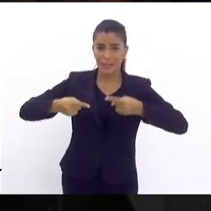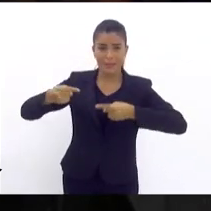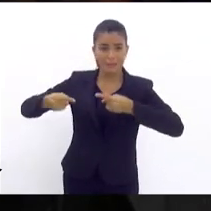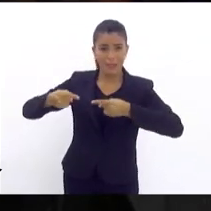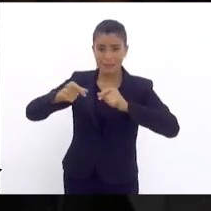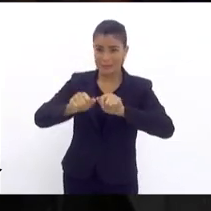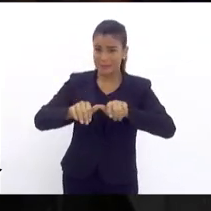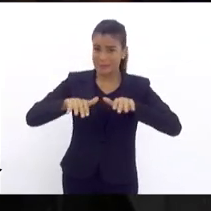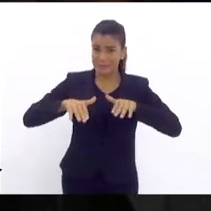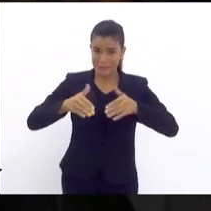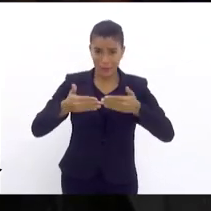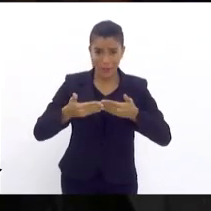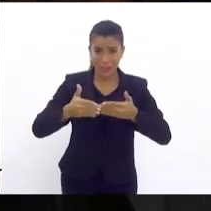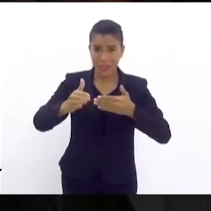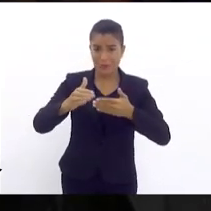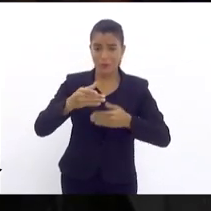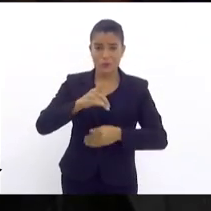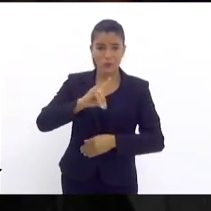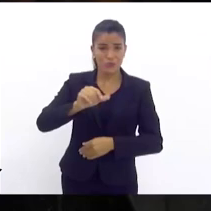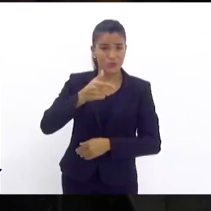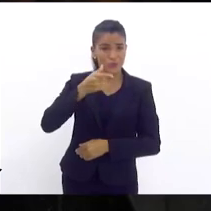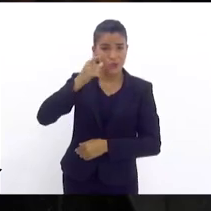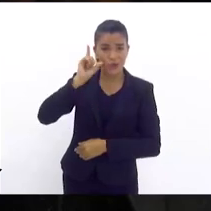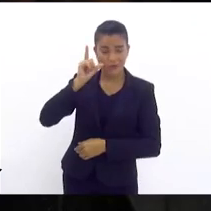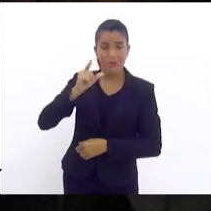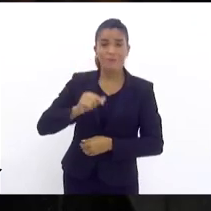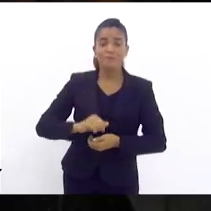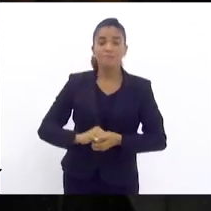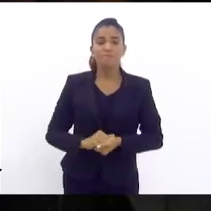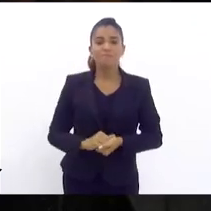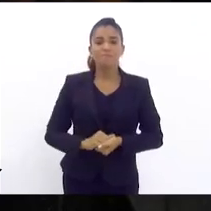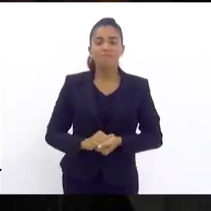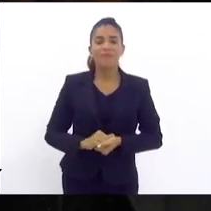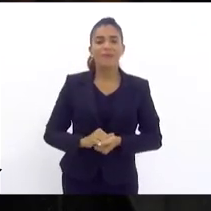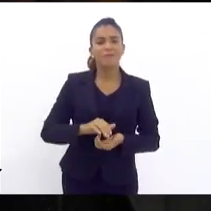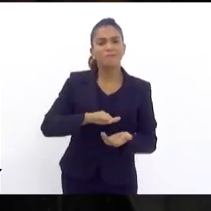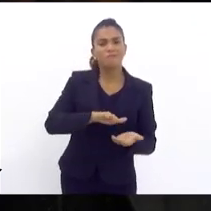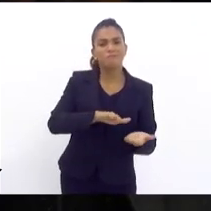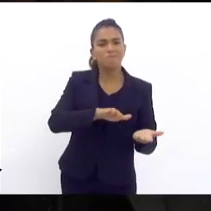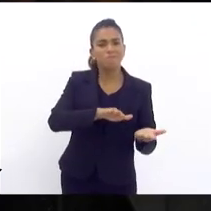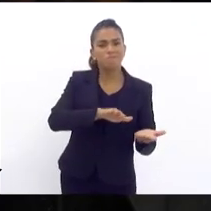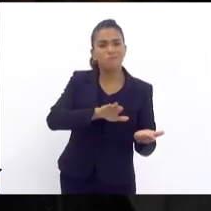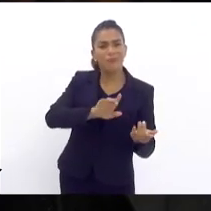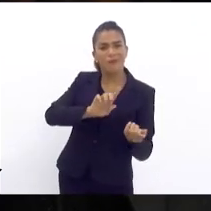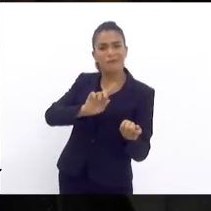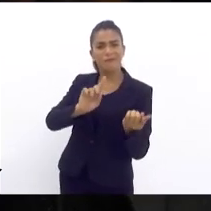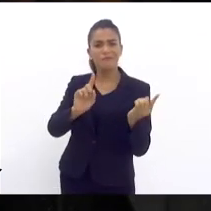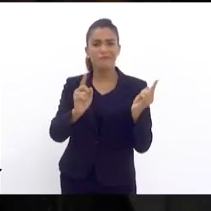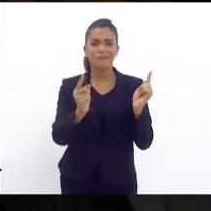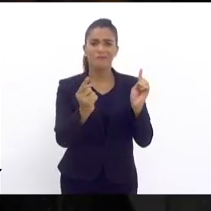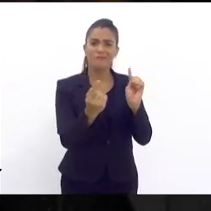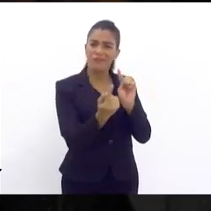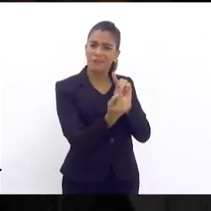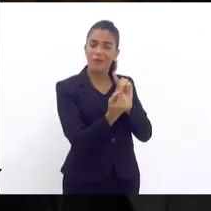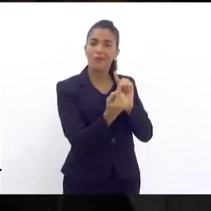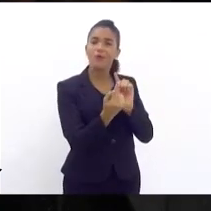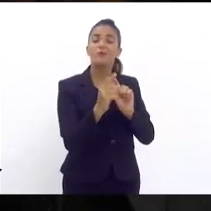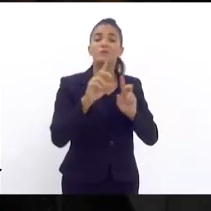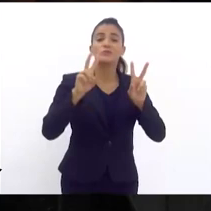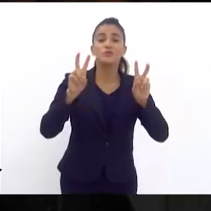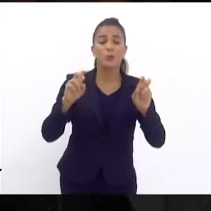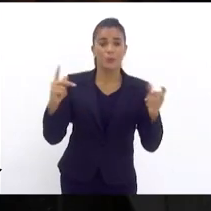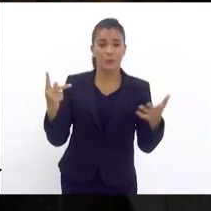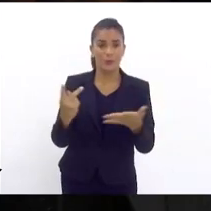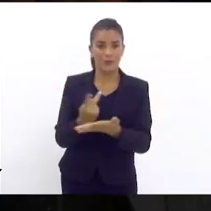inicial do dia de ontem verteu sobre o que tá acontecendo